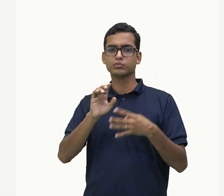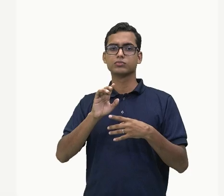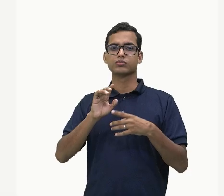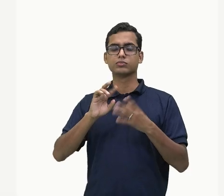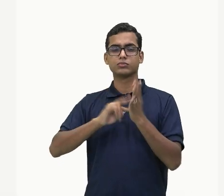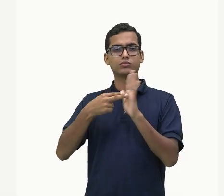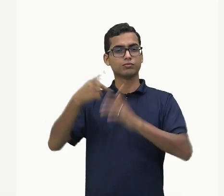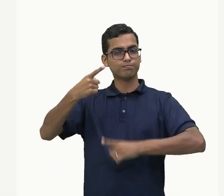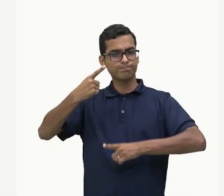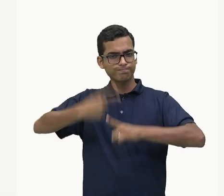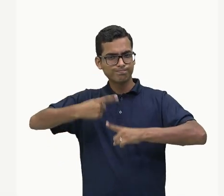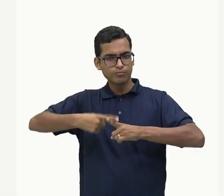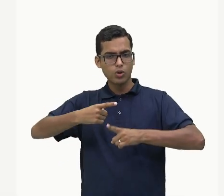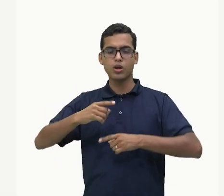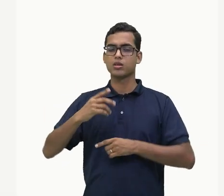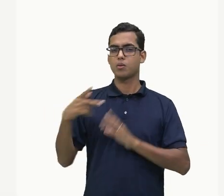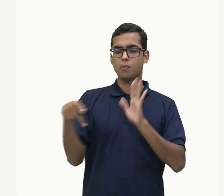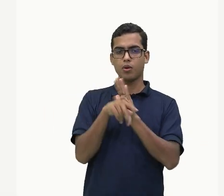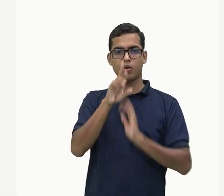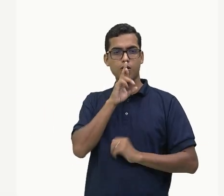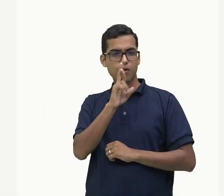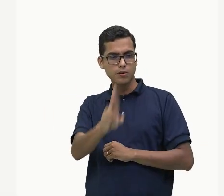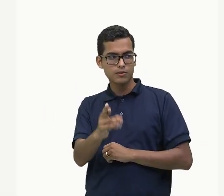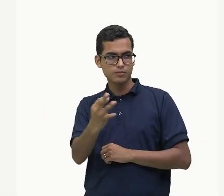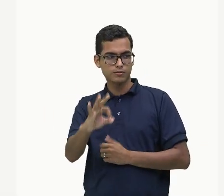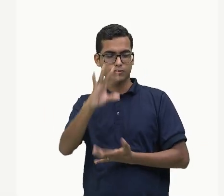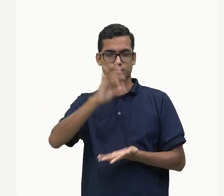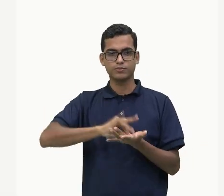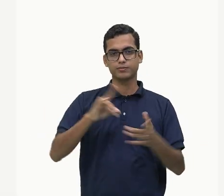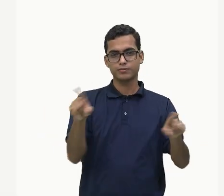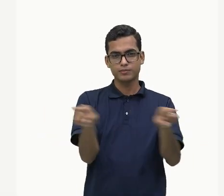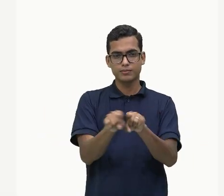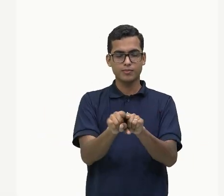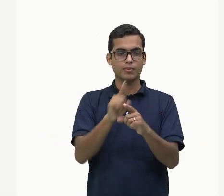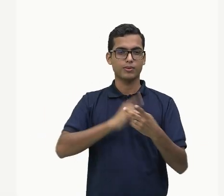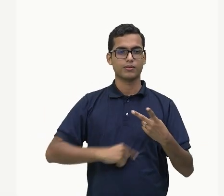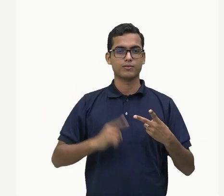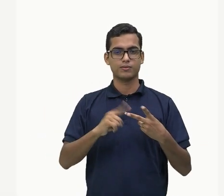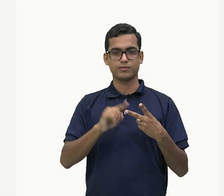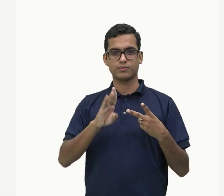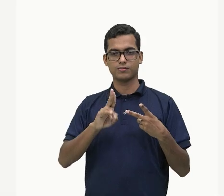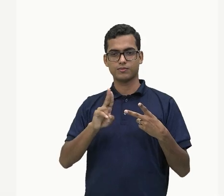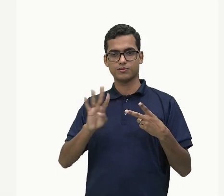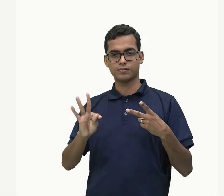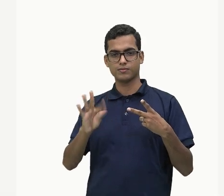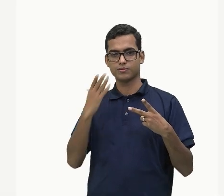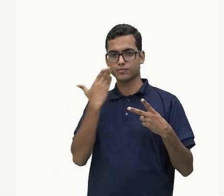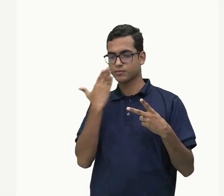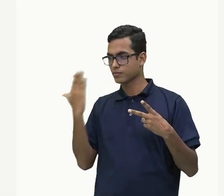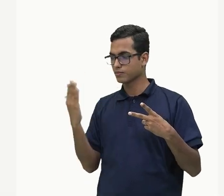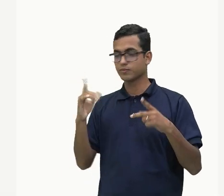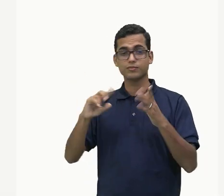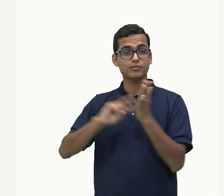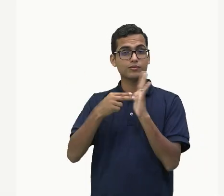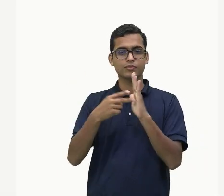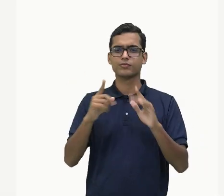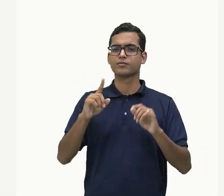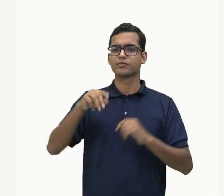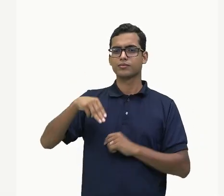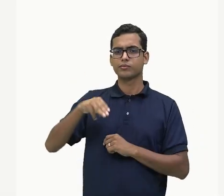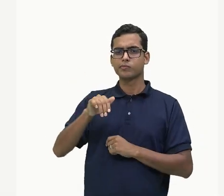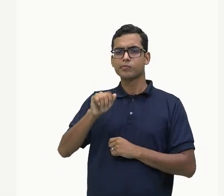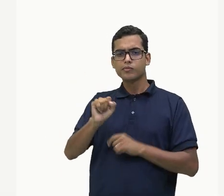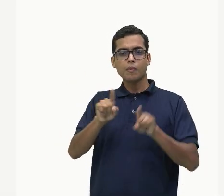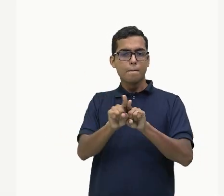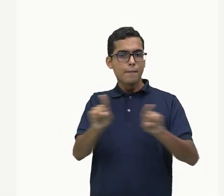isso. Porquê de resposta, né? But significa mas, porém. Vamos utilizar o mas aqui,